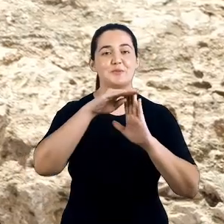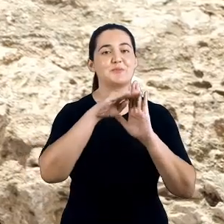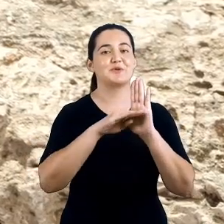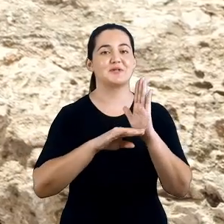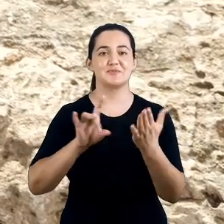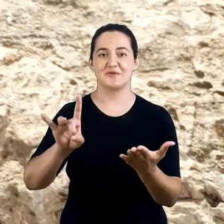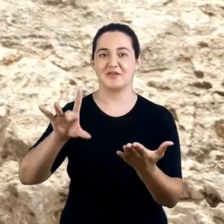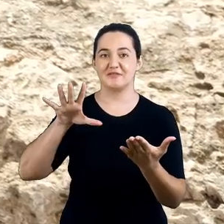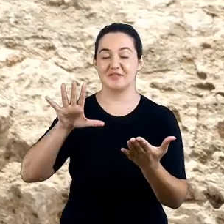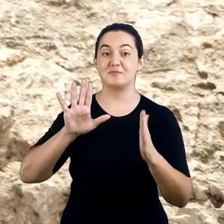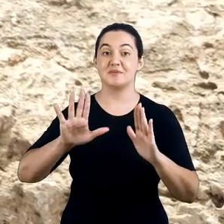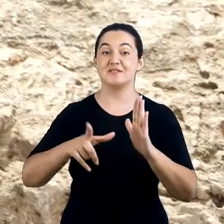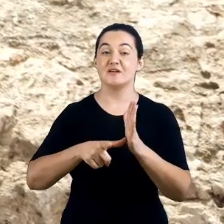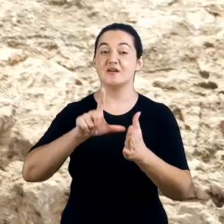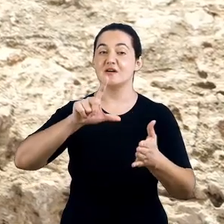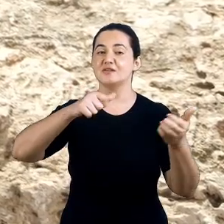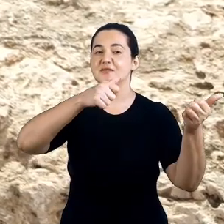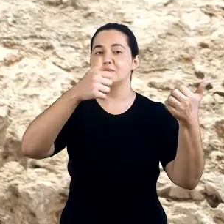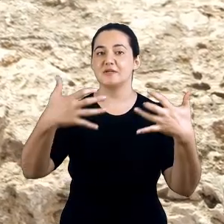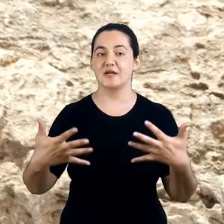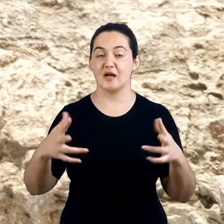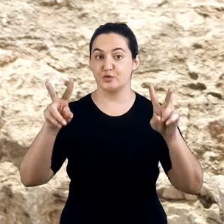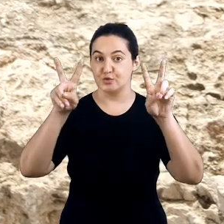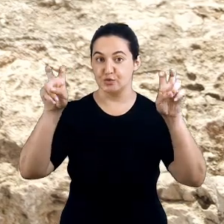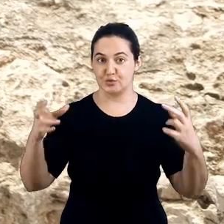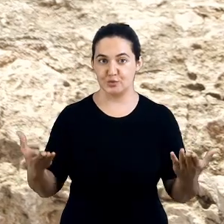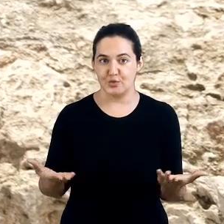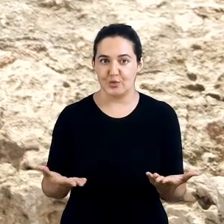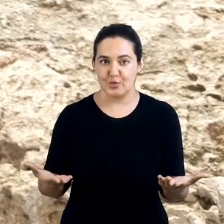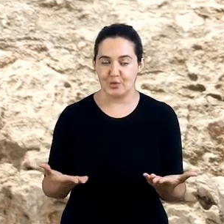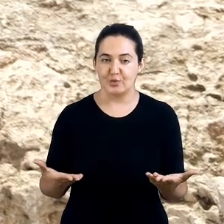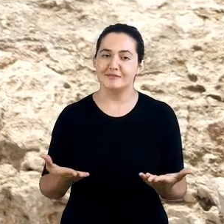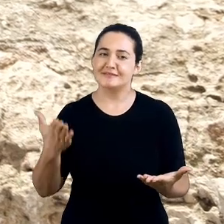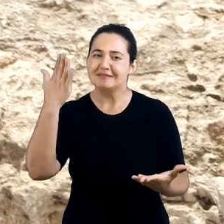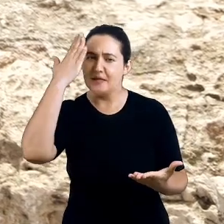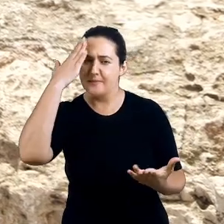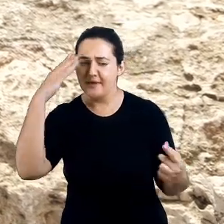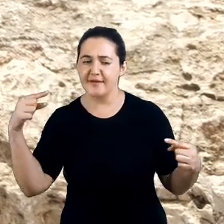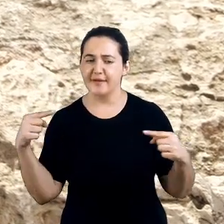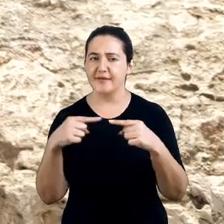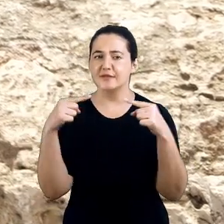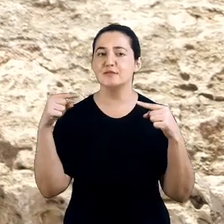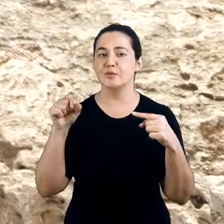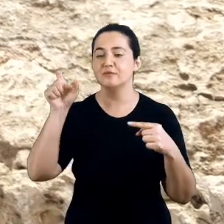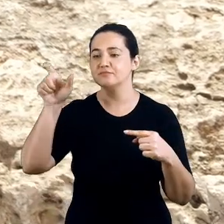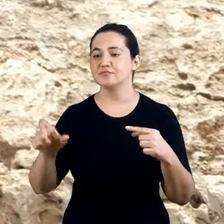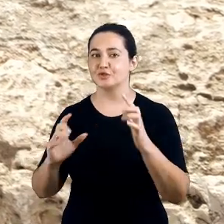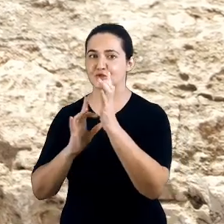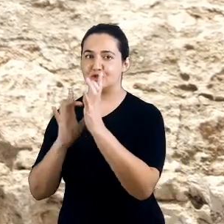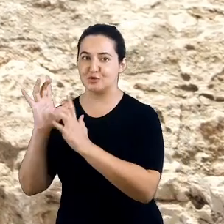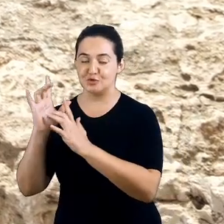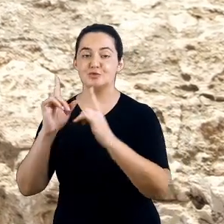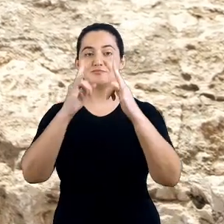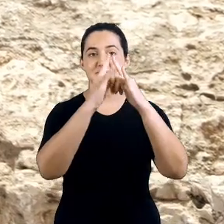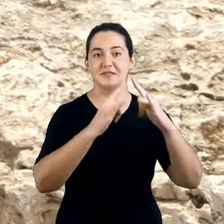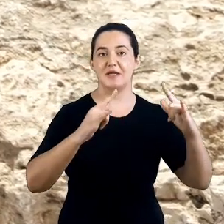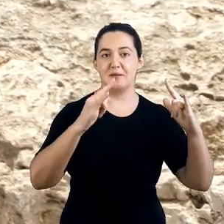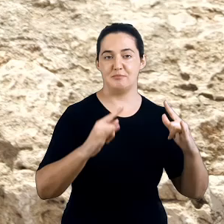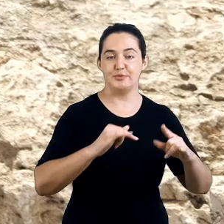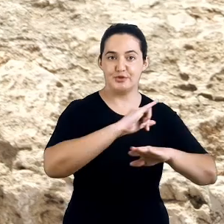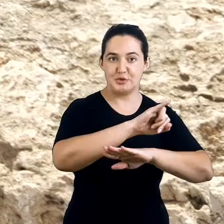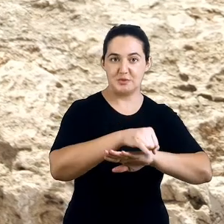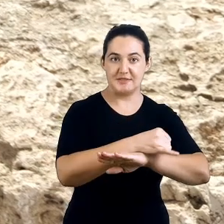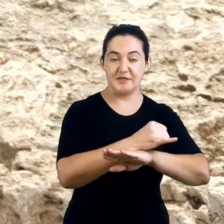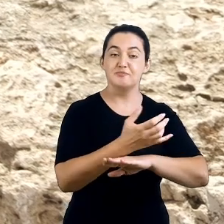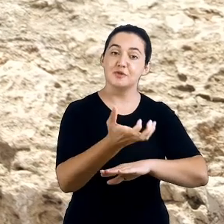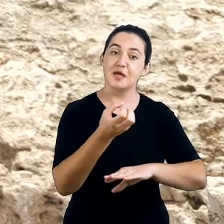De volta com o programa Evidências, mas antes de entrar no nosso assunto de hoje e descobrir a relação histórica entre Jesus e o Templo de Jerusalém, eu